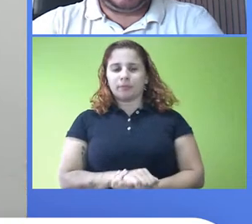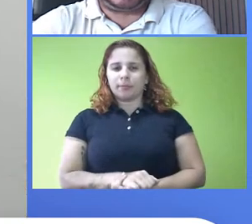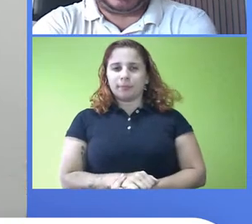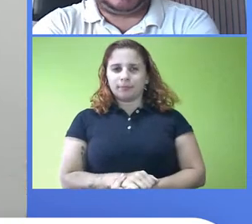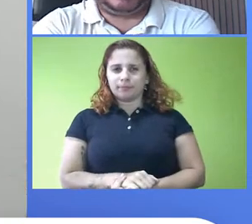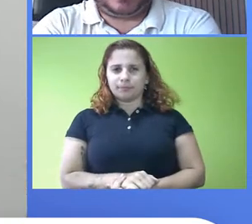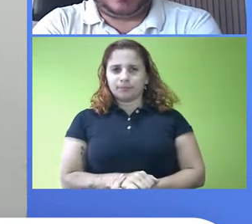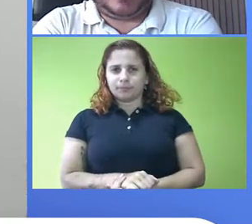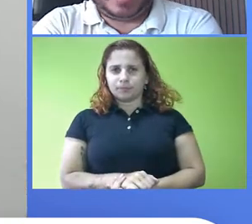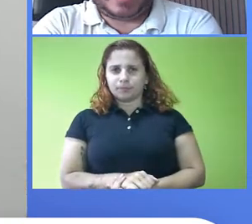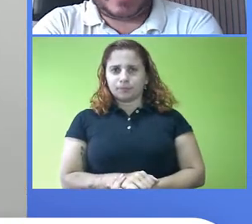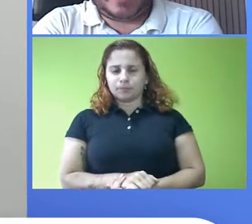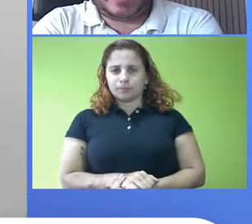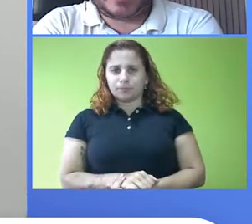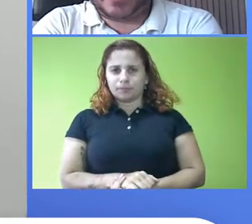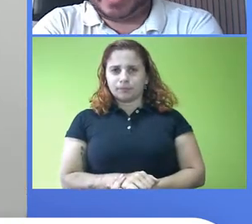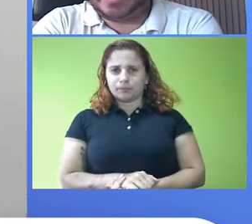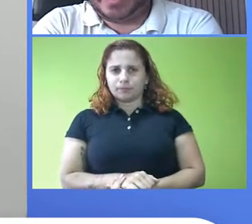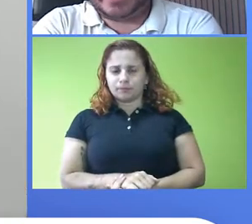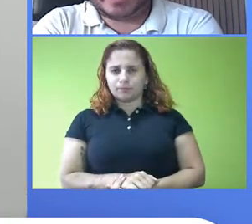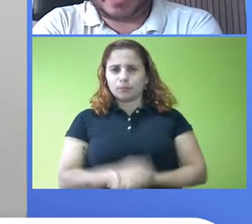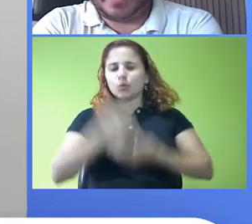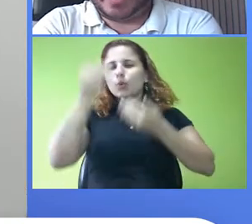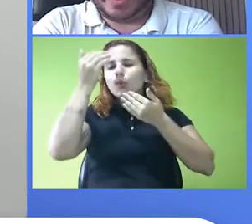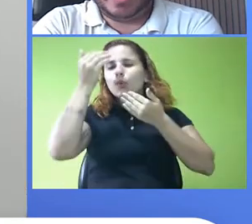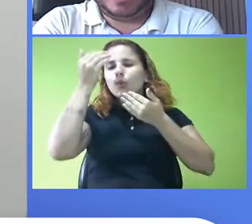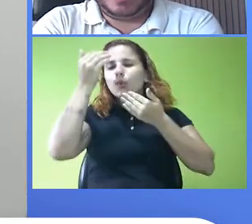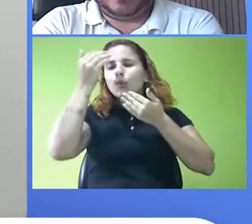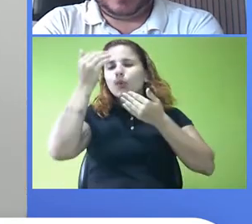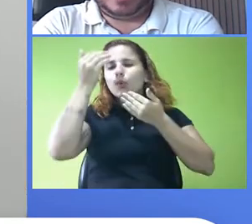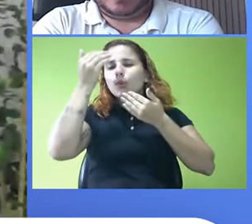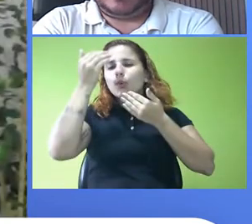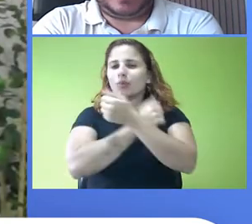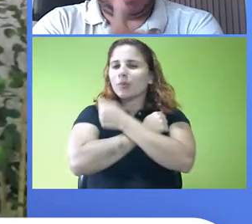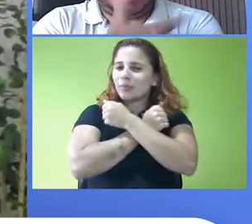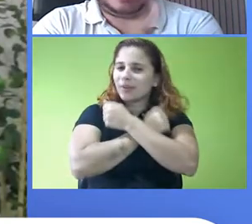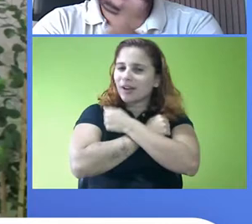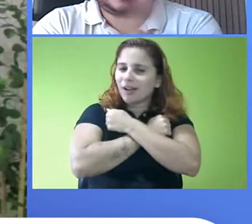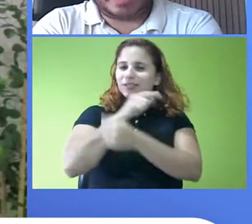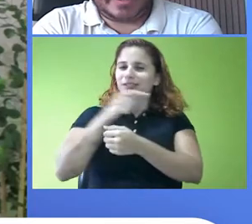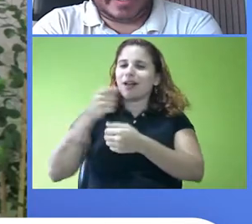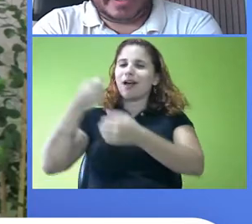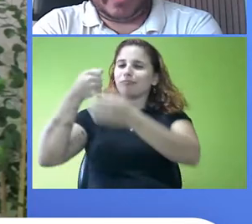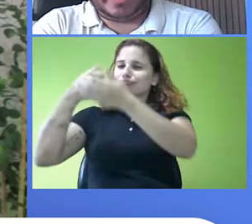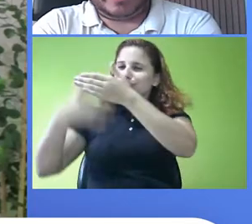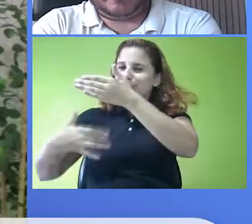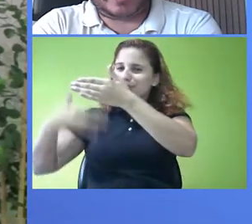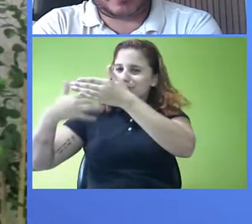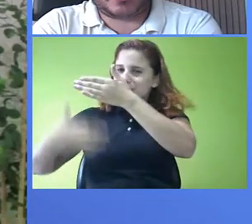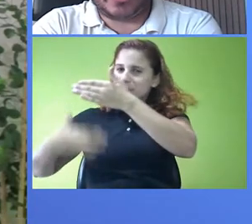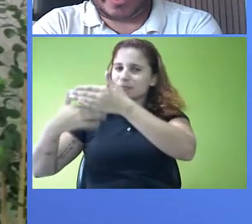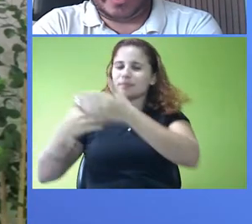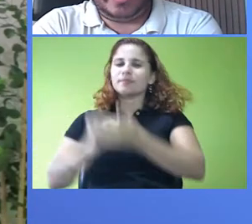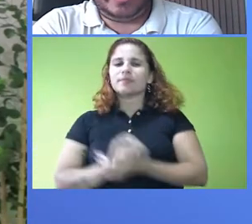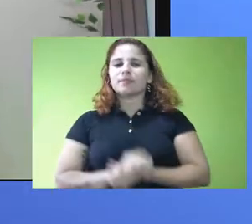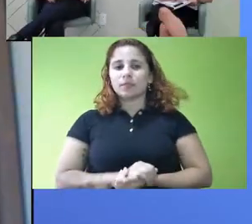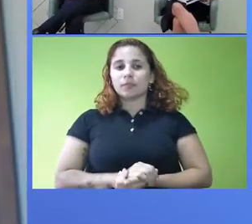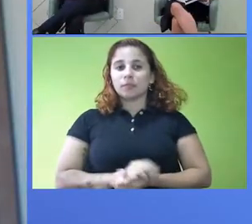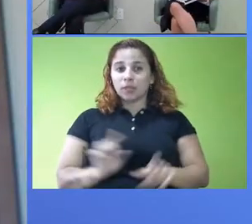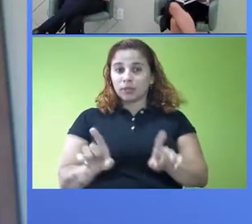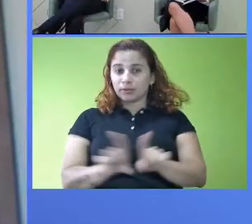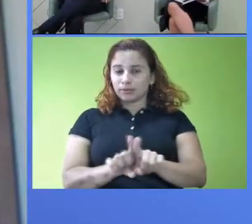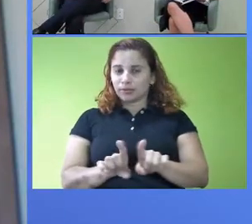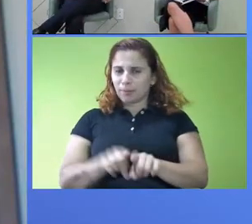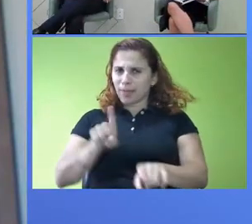Sei se... Obrigado pelo abraço aí, pelos comentários, Isabel. Ela é uma, além de ser, né, uma defensora aí,